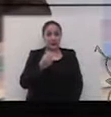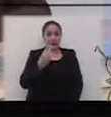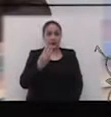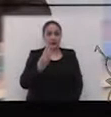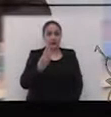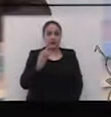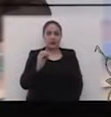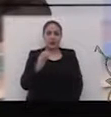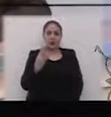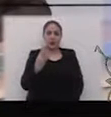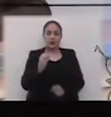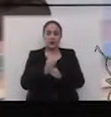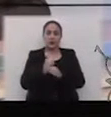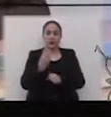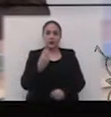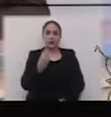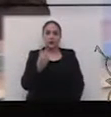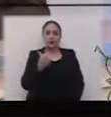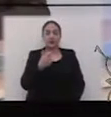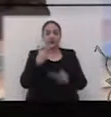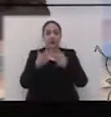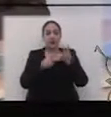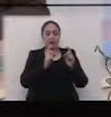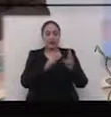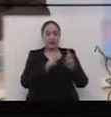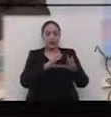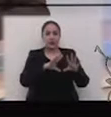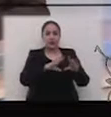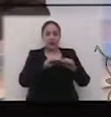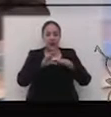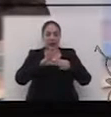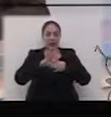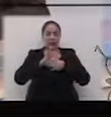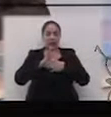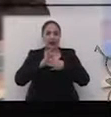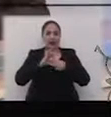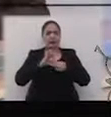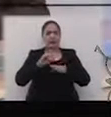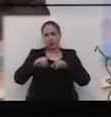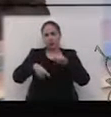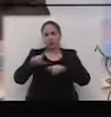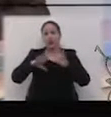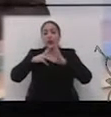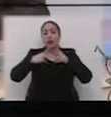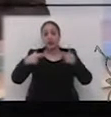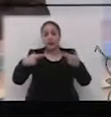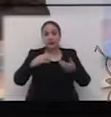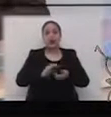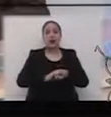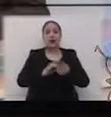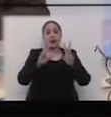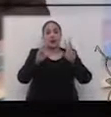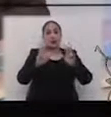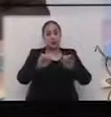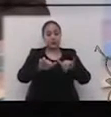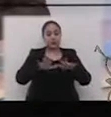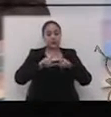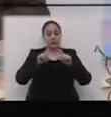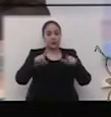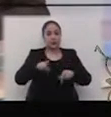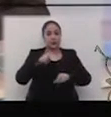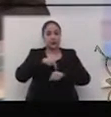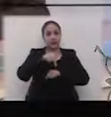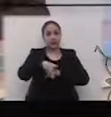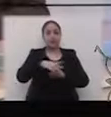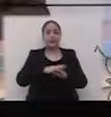53.304 de 2016, que dispõe sobre a comercialização e o manuseio de carnes e derivados, foi tema de uma audiência pública